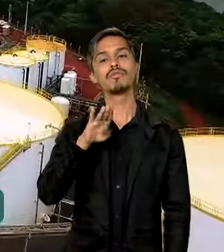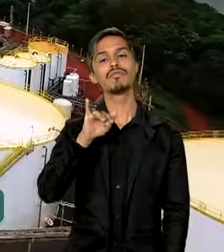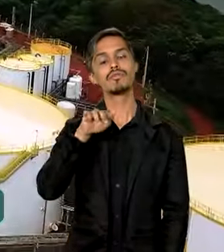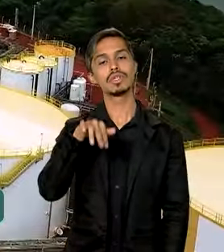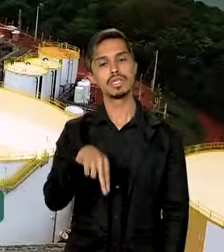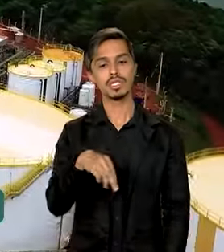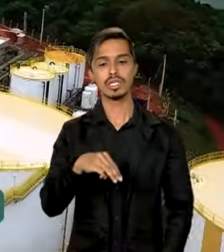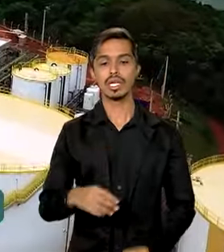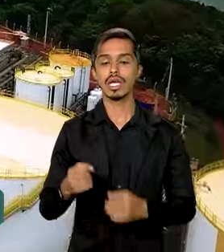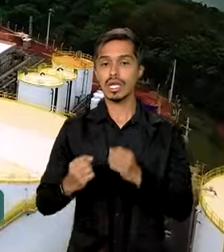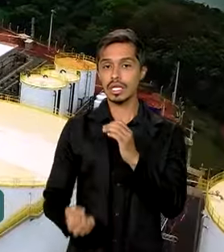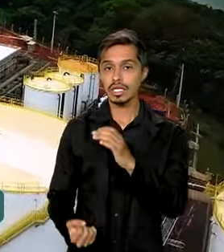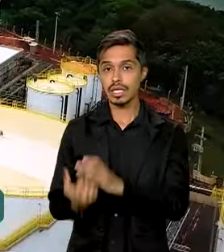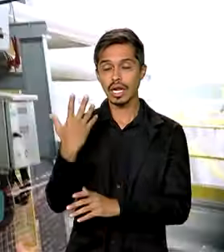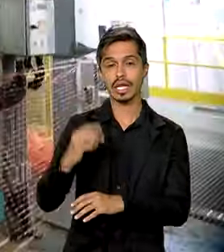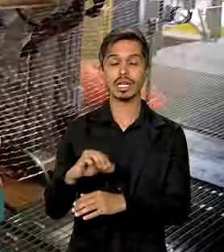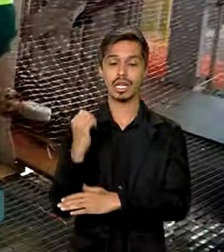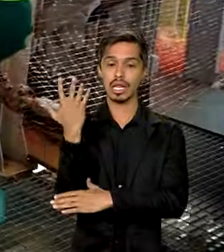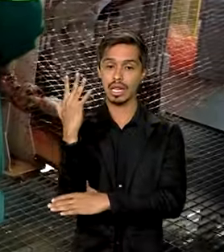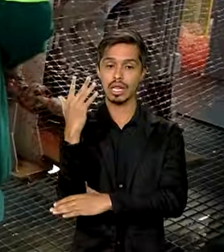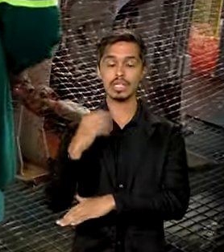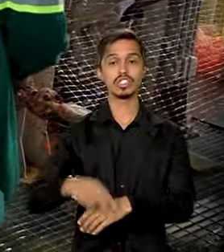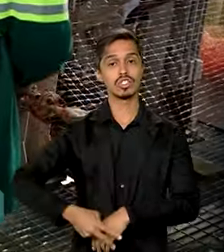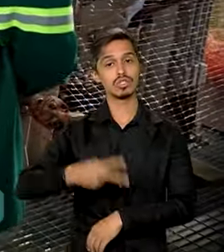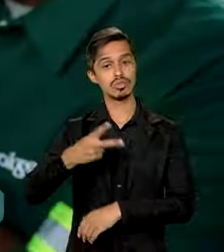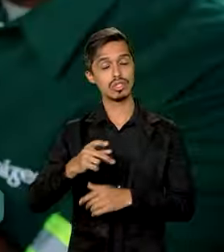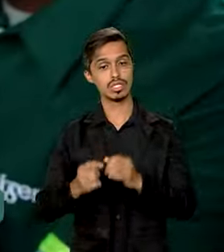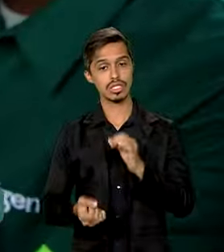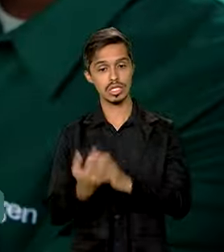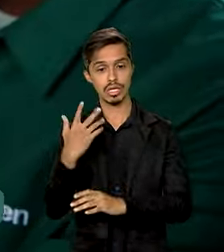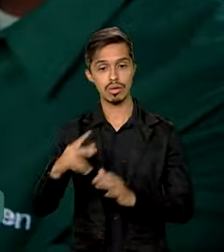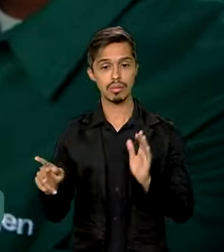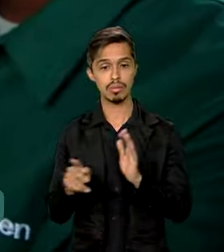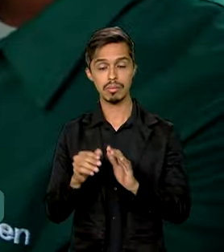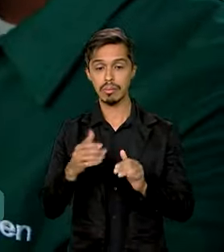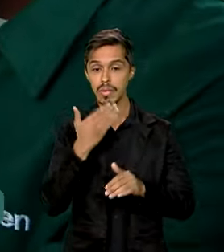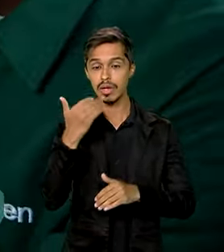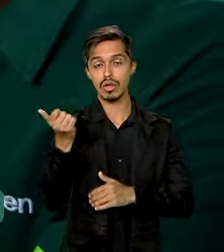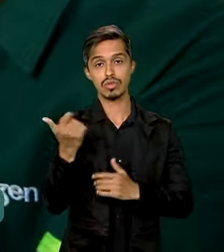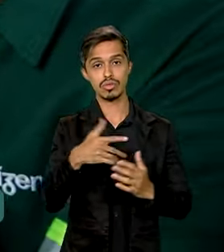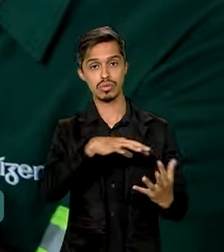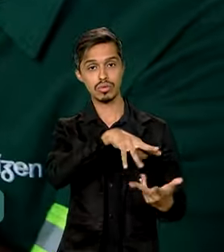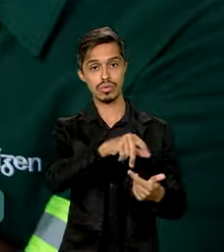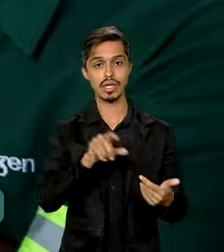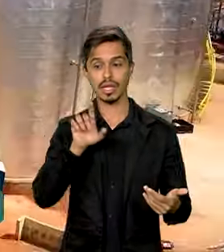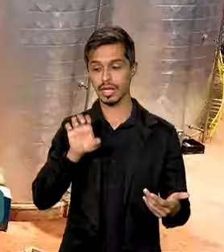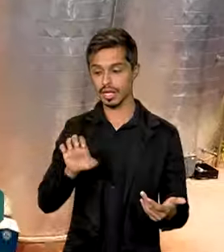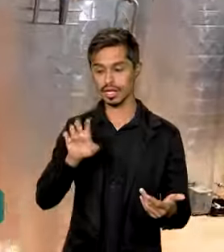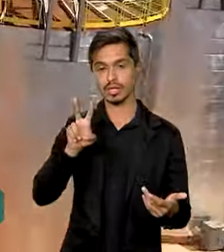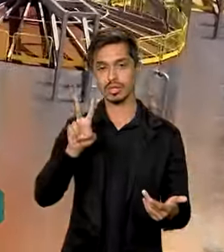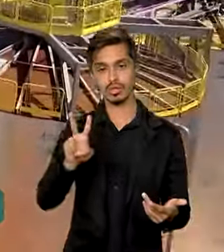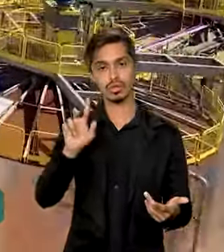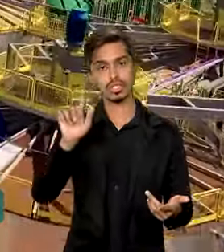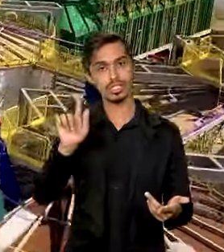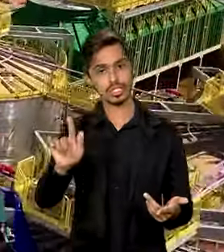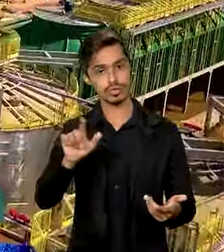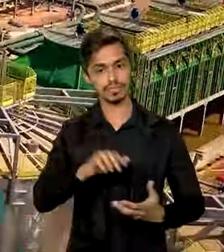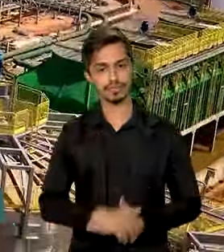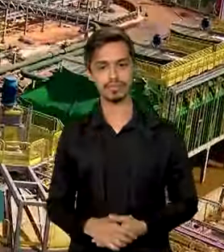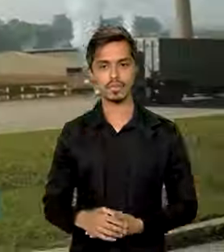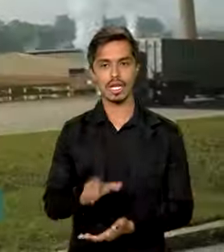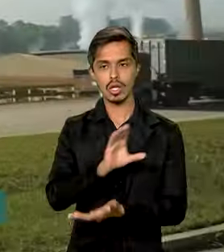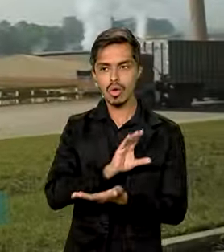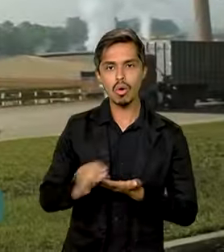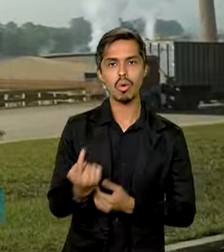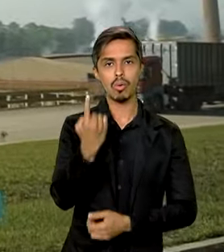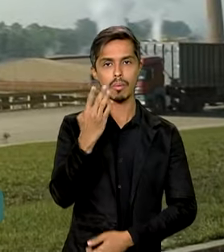a maior planta de etanol de segunda geração do mundo, também conhecido como E2G. Com um investimento de